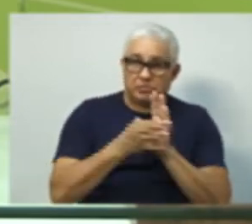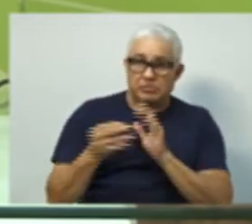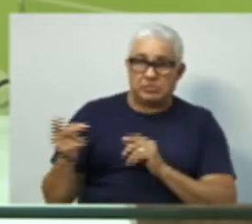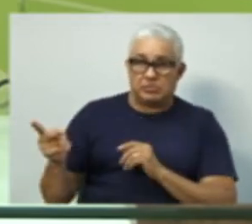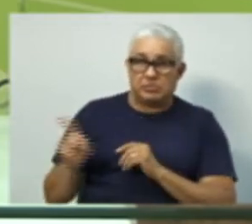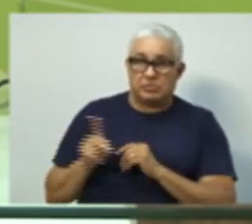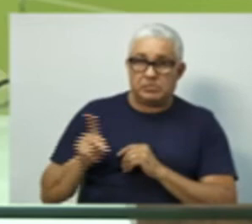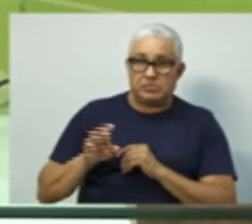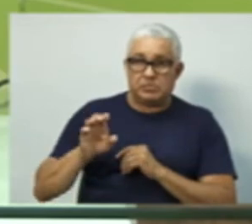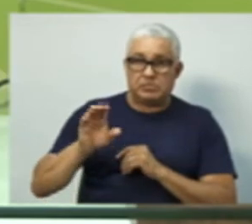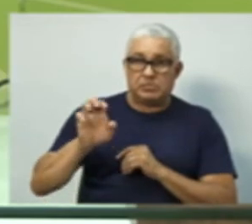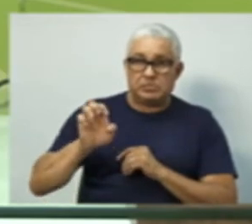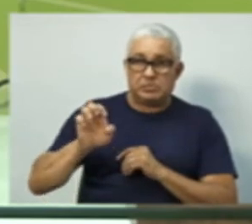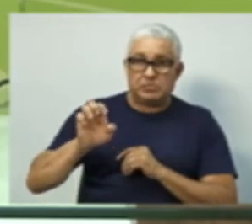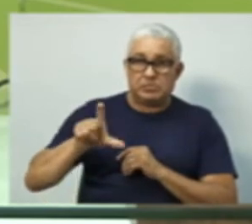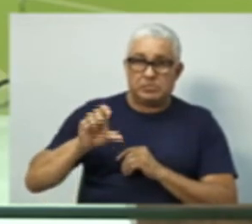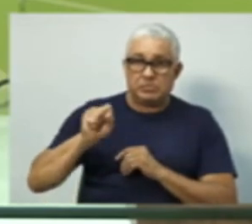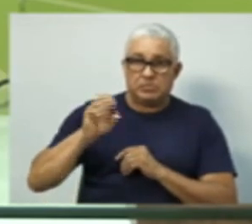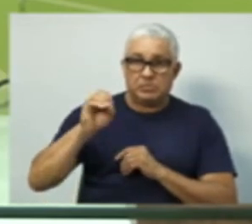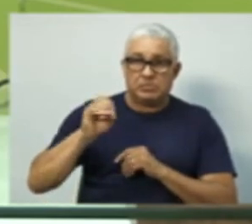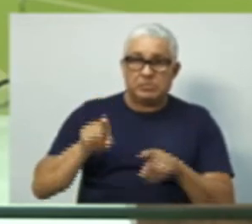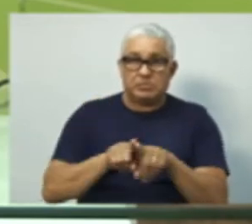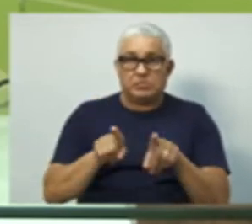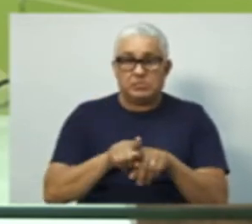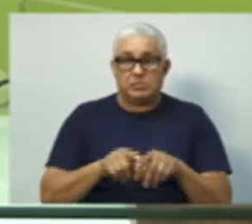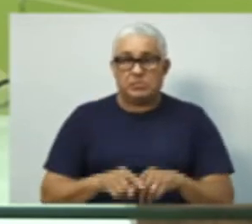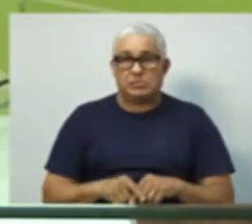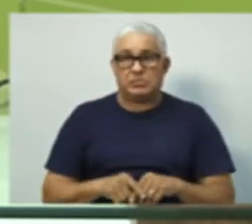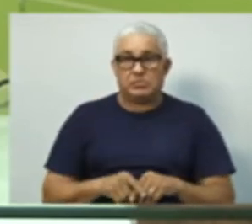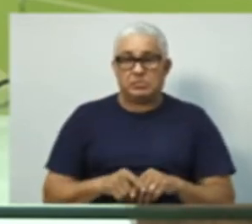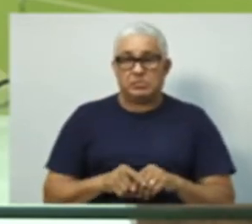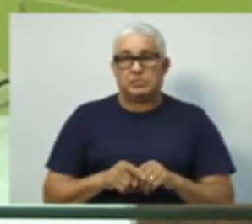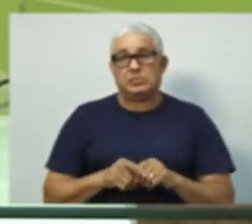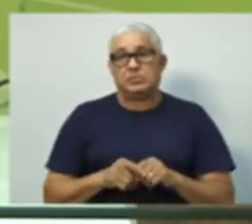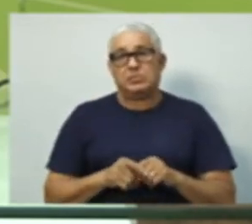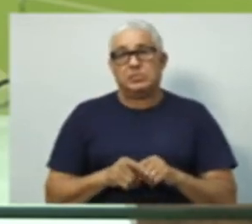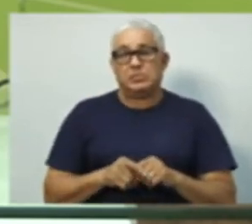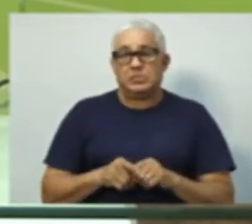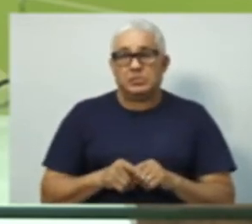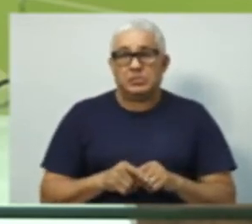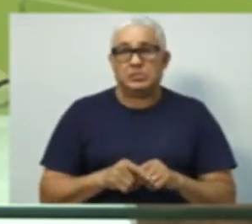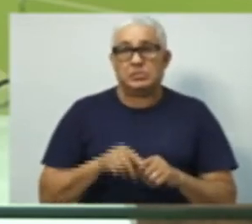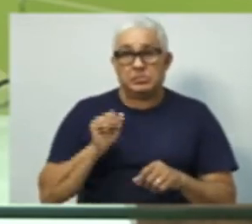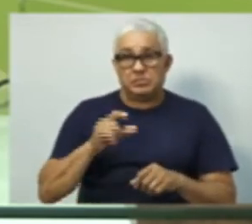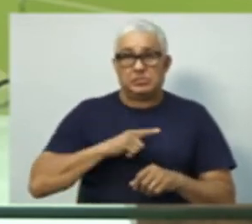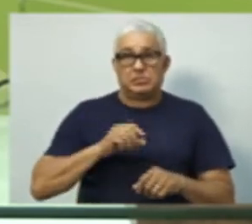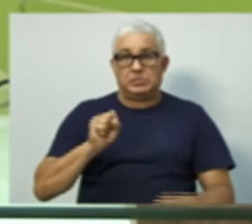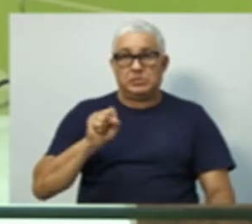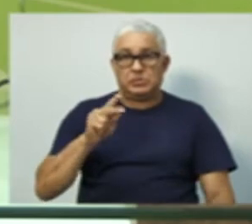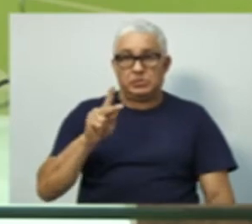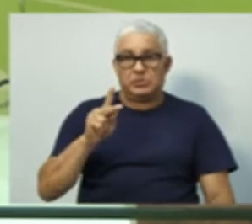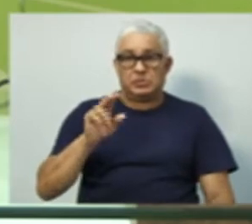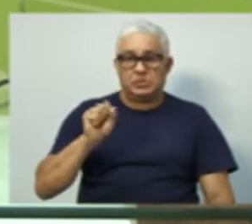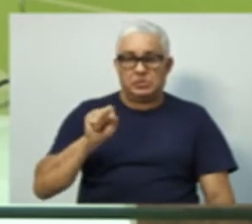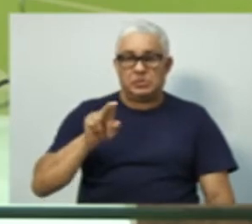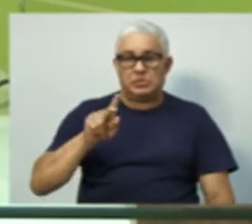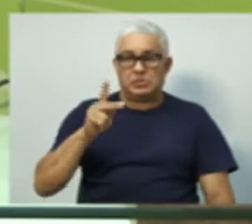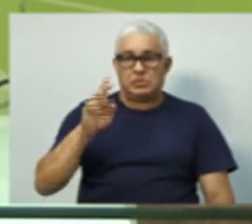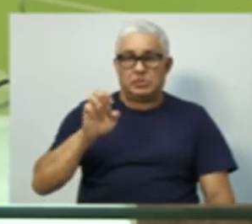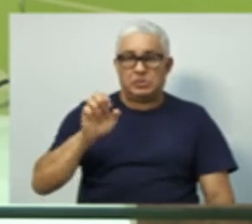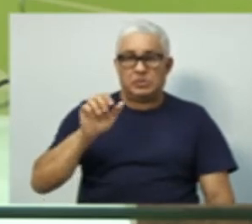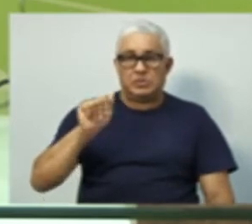fazer esse orçamento também. Aquisição de um bem. Eu chamo a atenção, por exemplo, a questão de aquisição de um